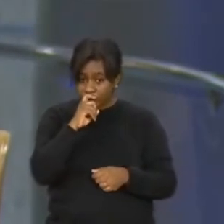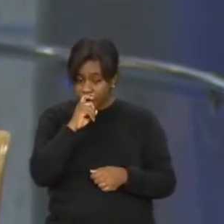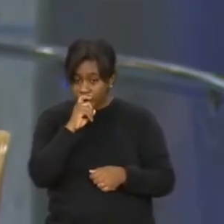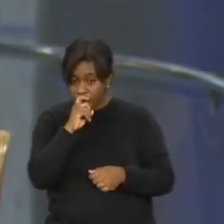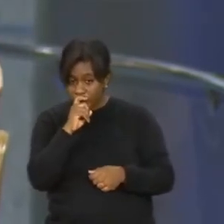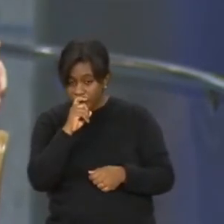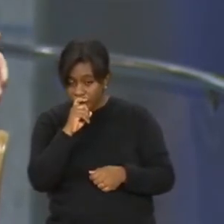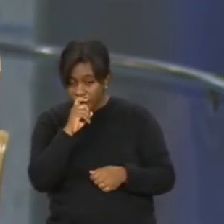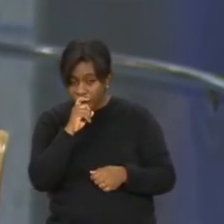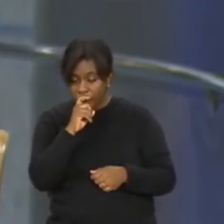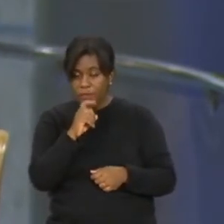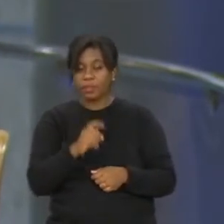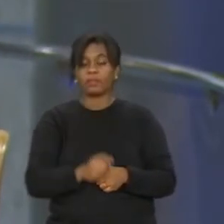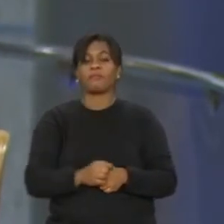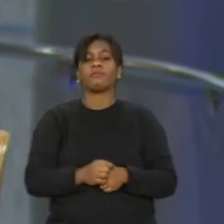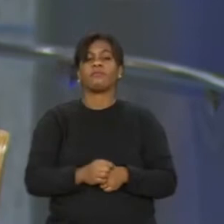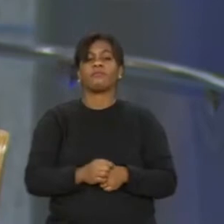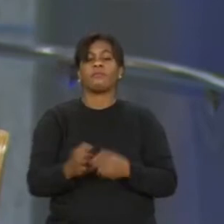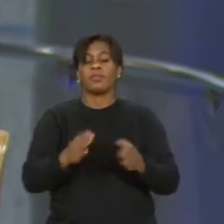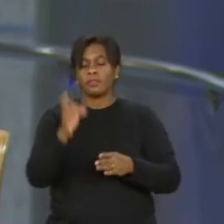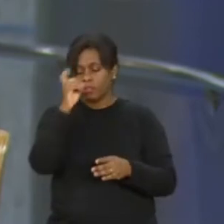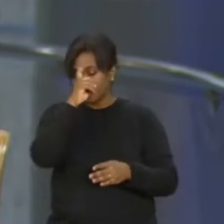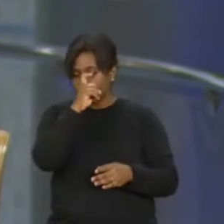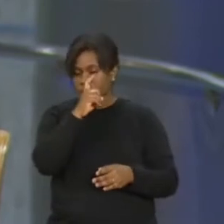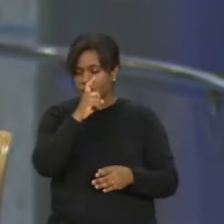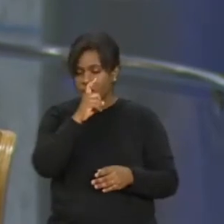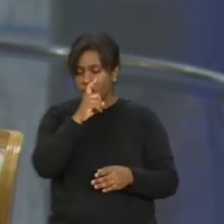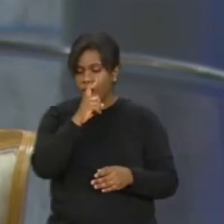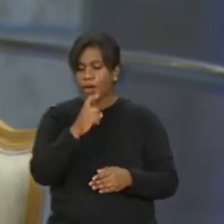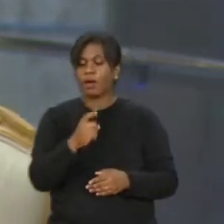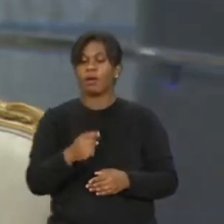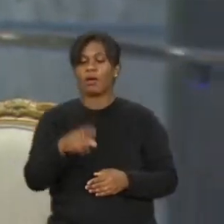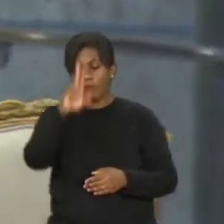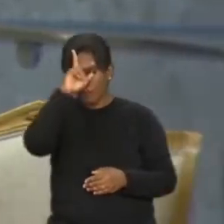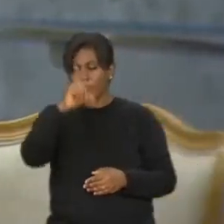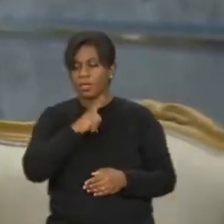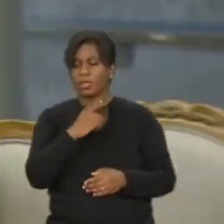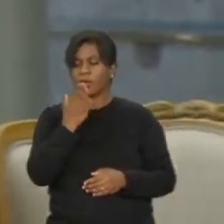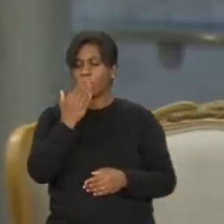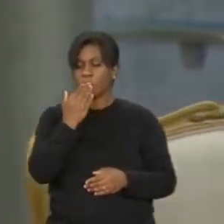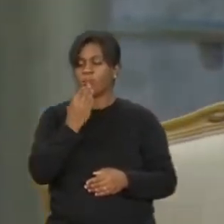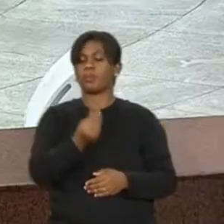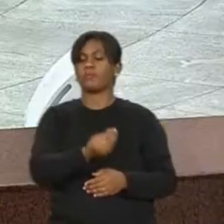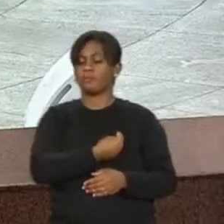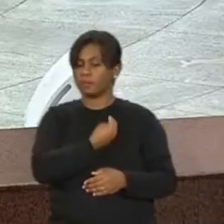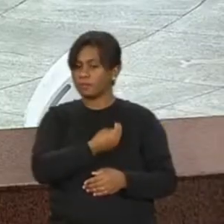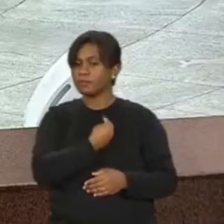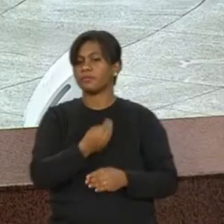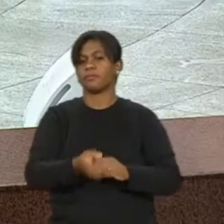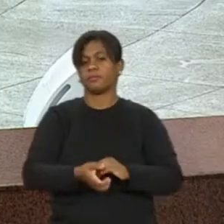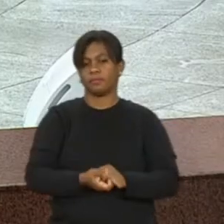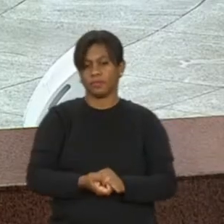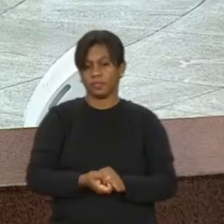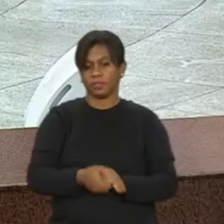faz no verão, ela tenha como sobreviver. Escute, por favor.